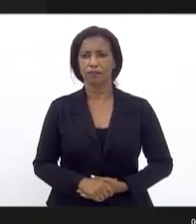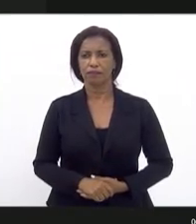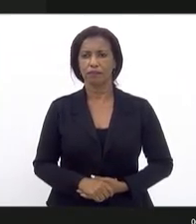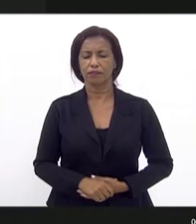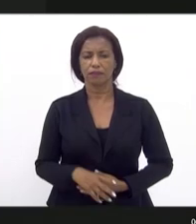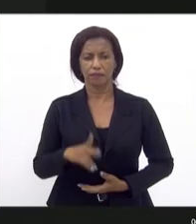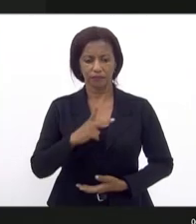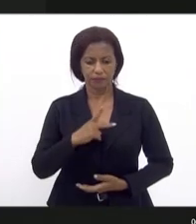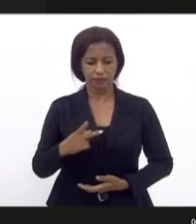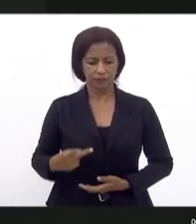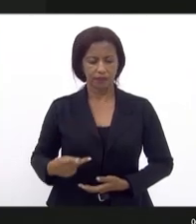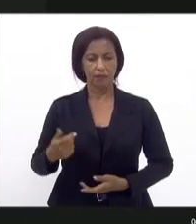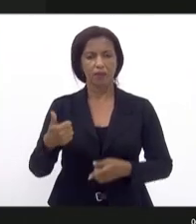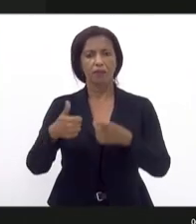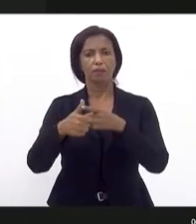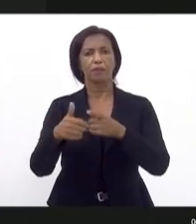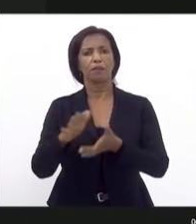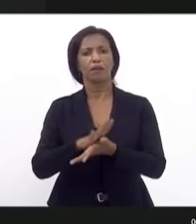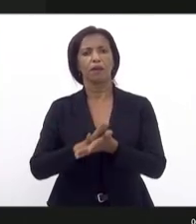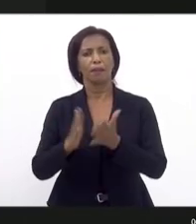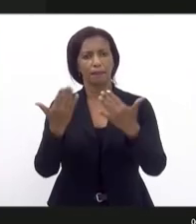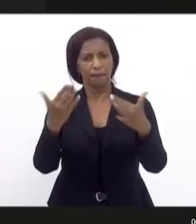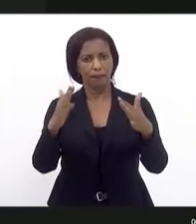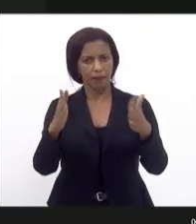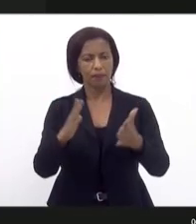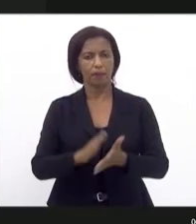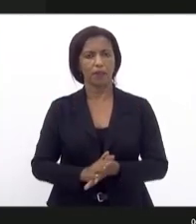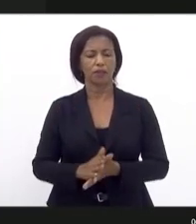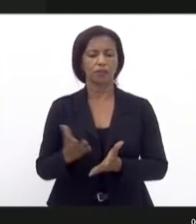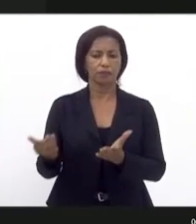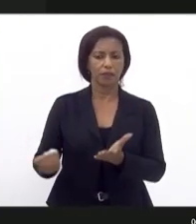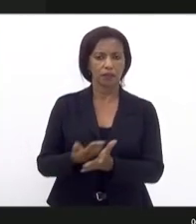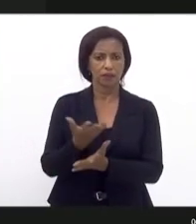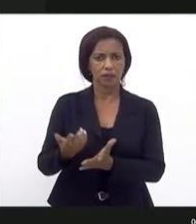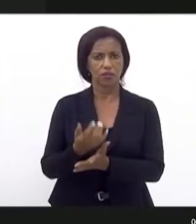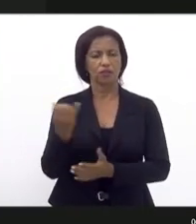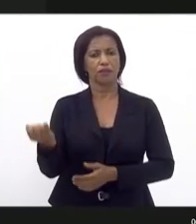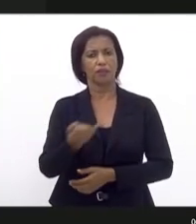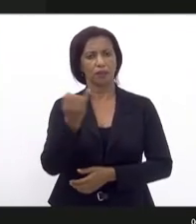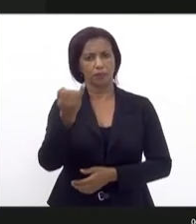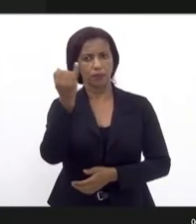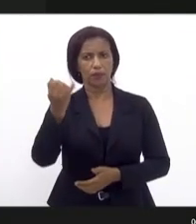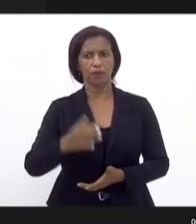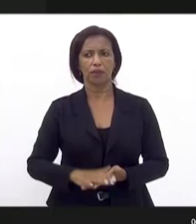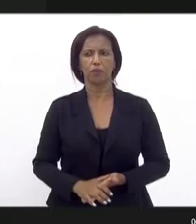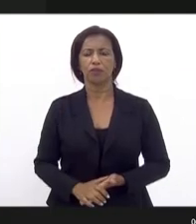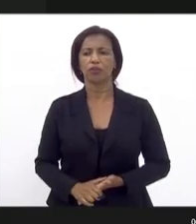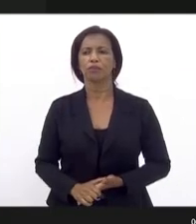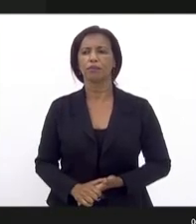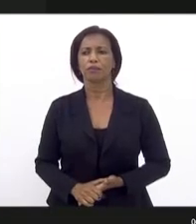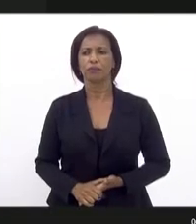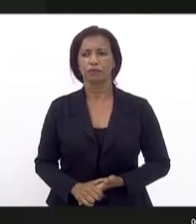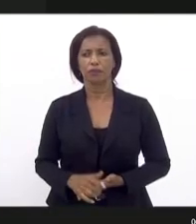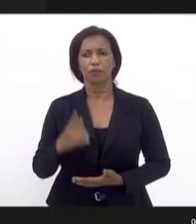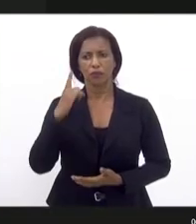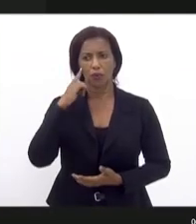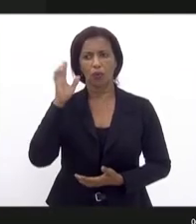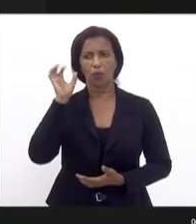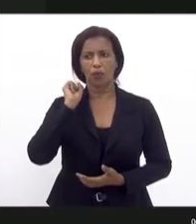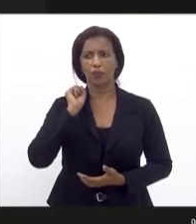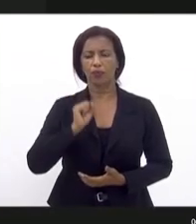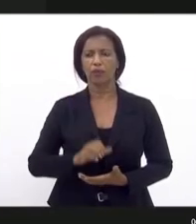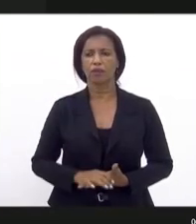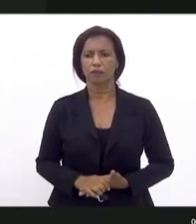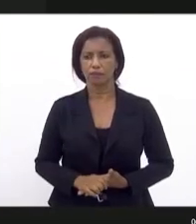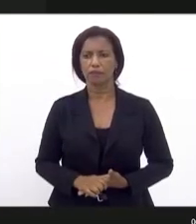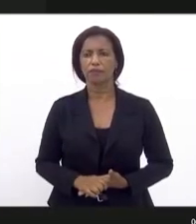Presidente, primeiro, antes de mais nada, meus parabéns aí pela iniciativa. É muito importante que... Vocês me ouvem? Vocês me ouvem? Estou aqui.